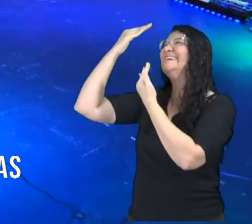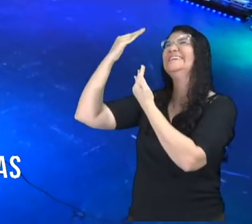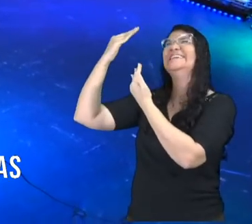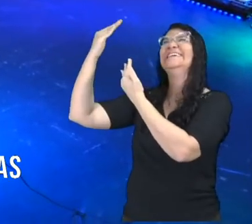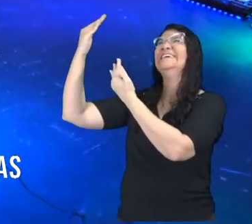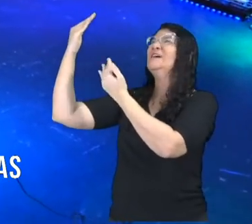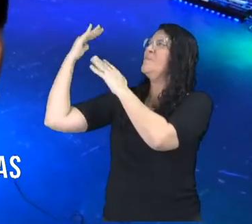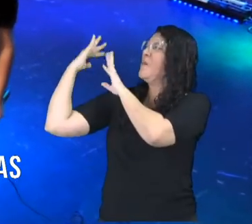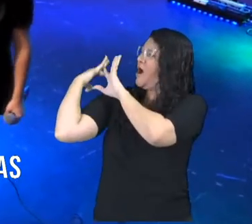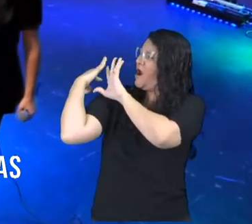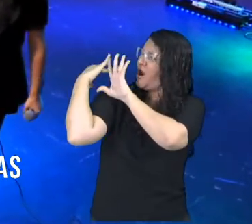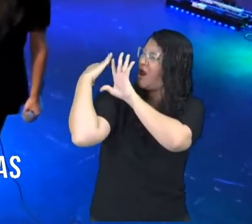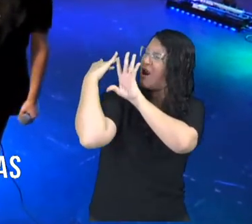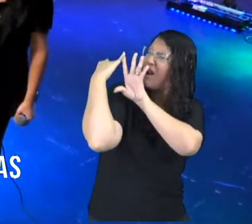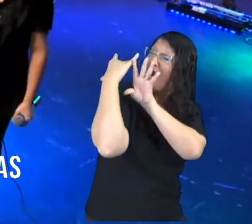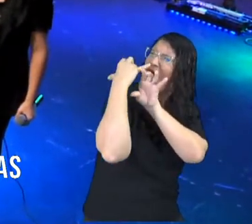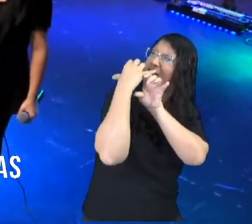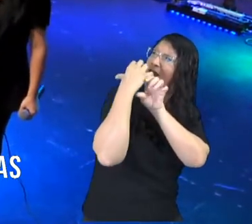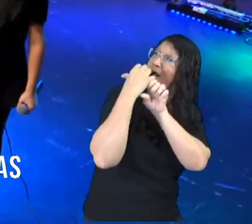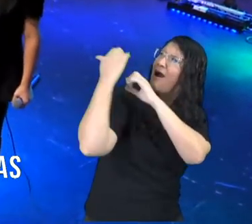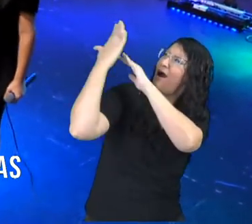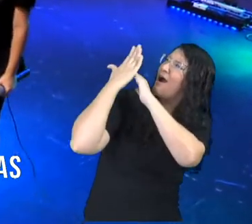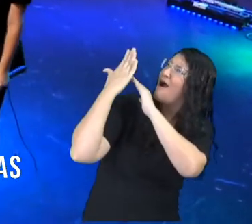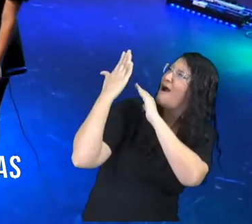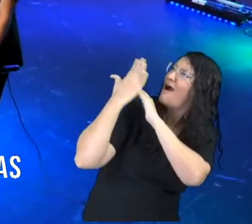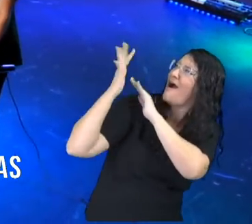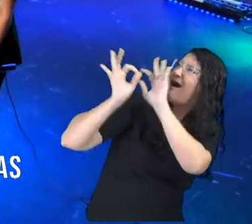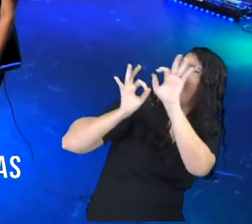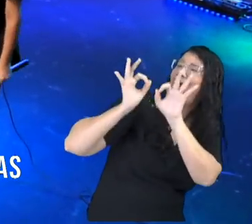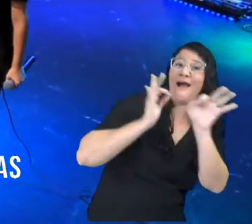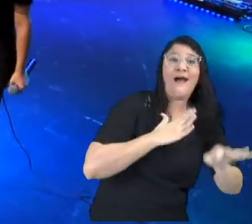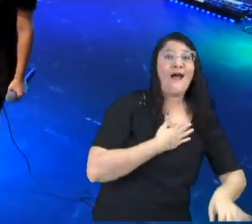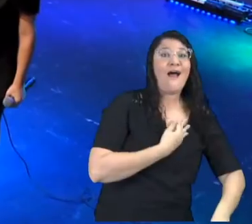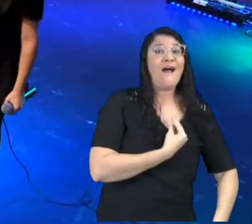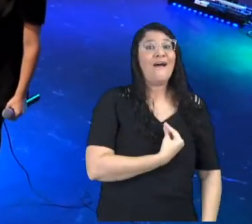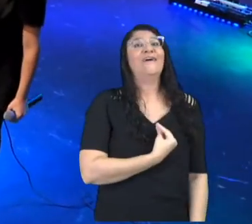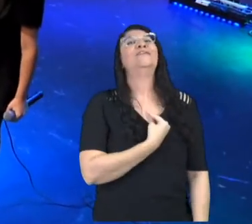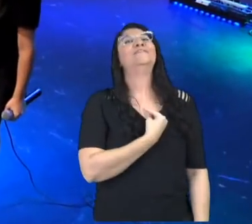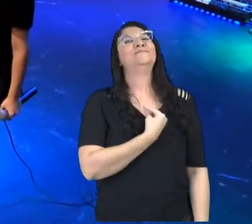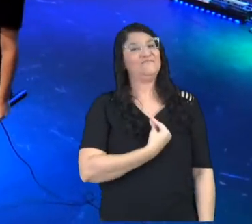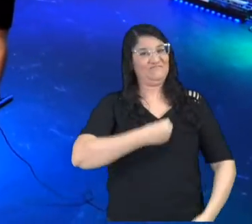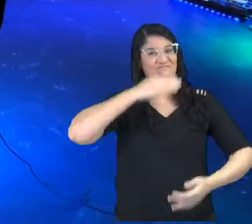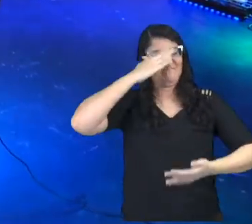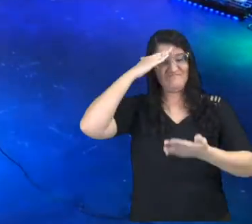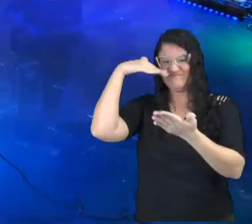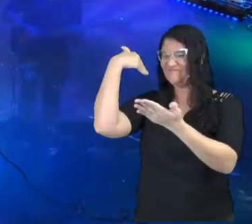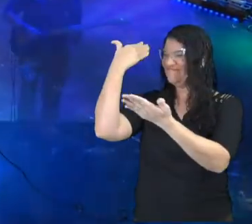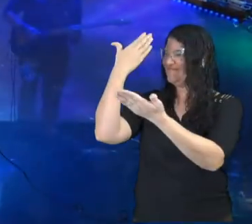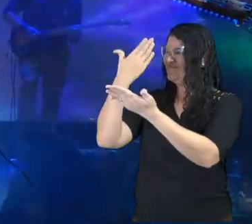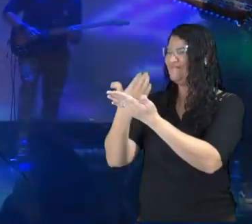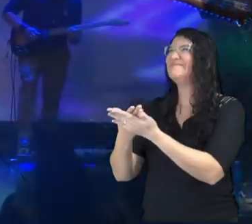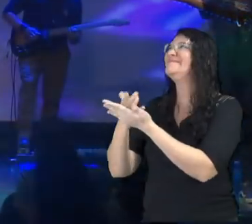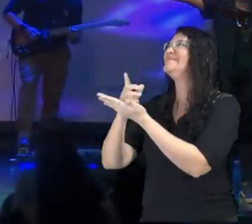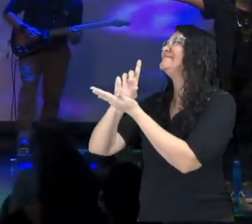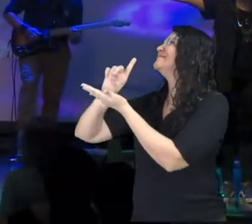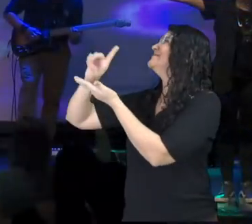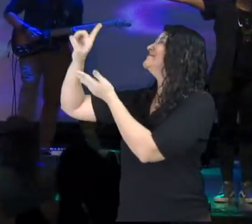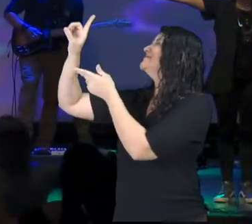agradecer-te por Tua obra em nossas vidas. Confiamos em